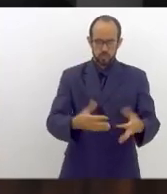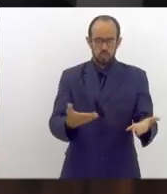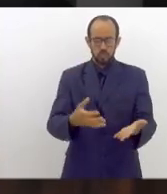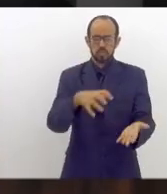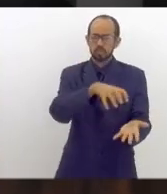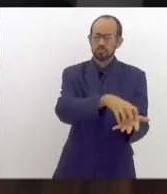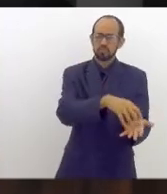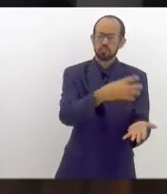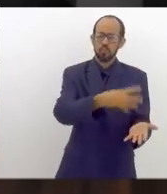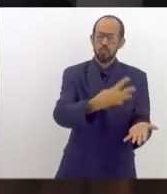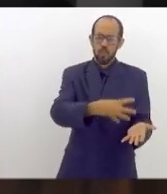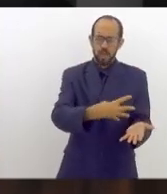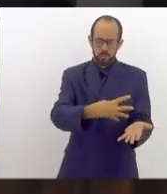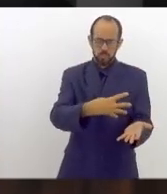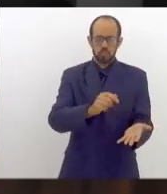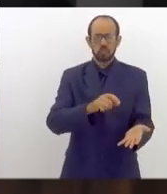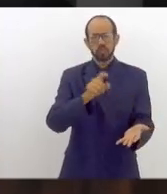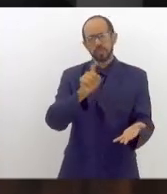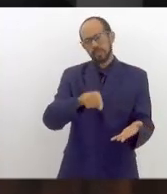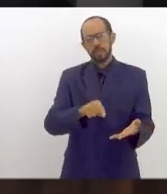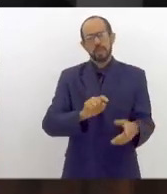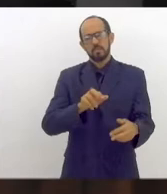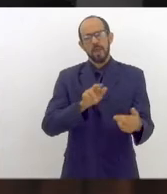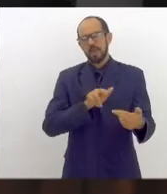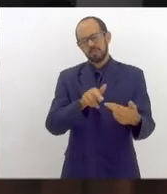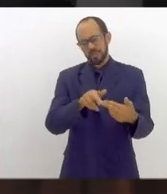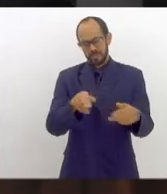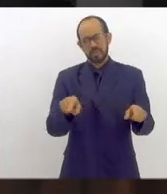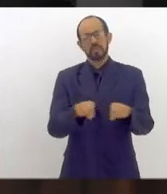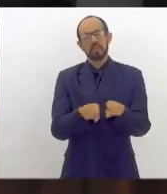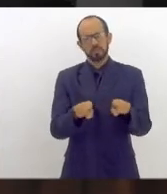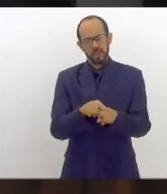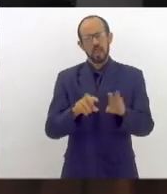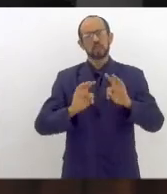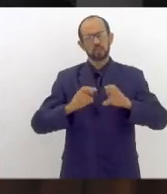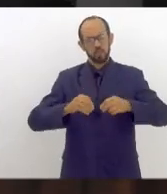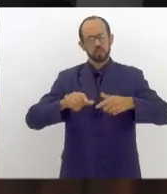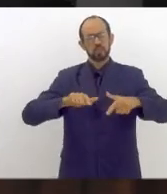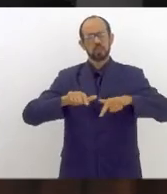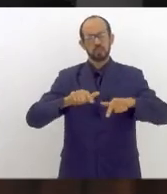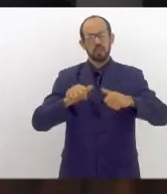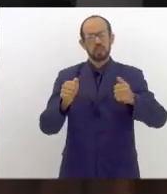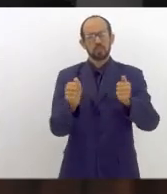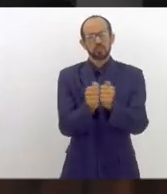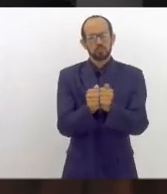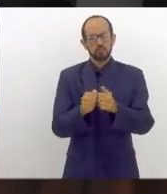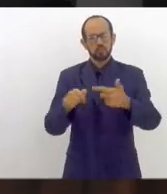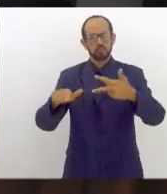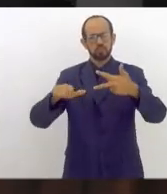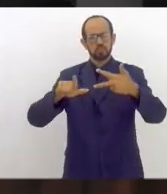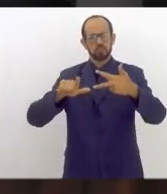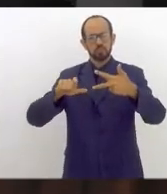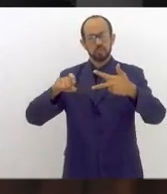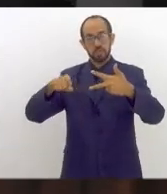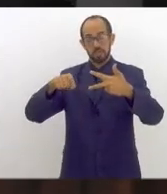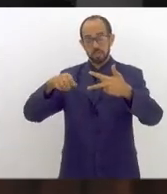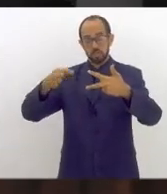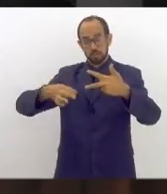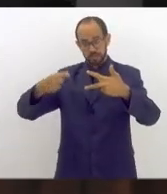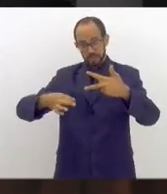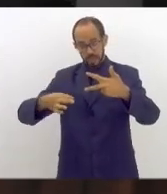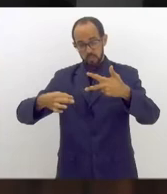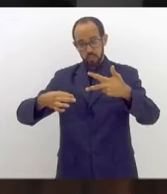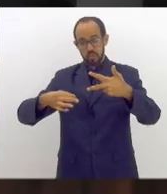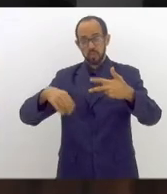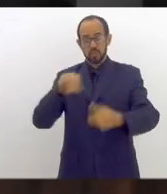Câmara cível e é uma referência para todos que atuam junto ao poder judiciário Fluminense o título de benede do Estado do Rio de Janeiro é